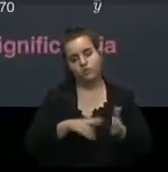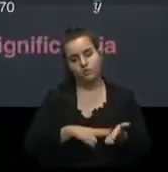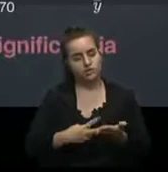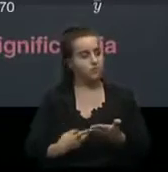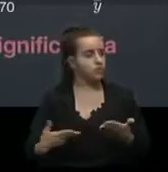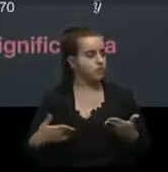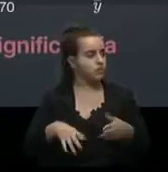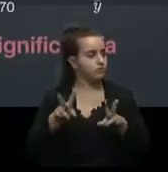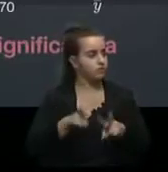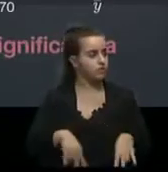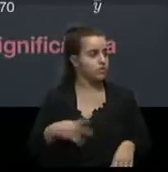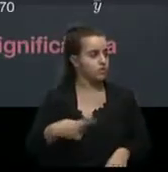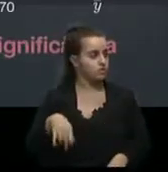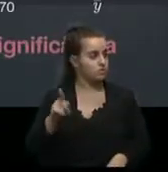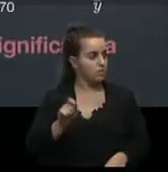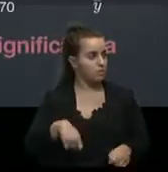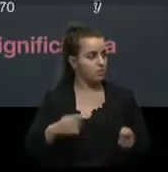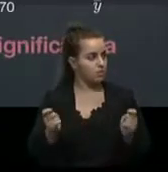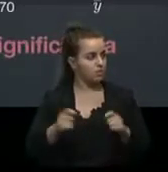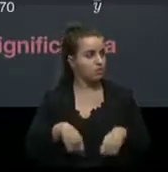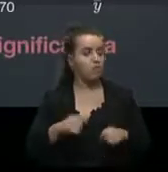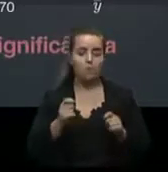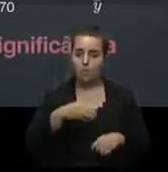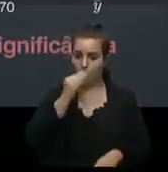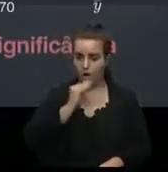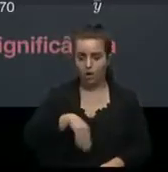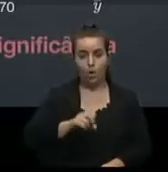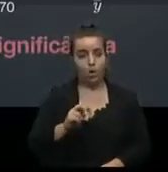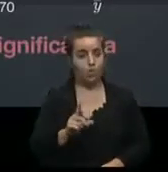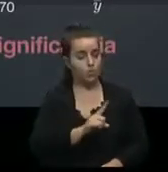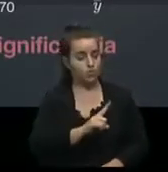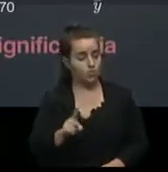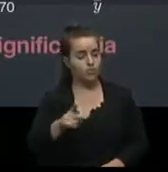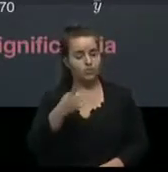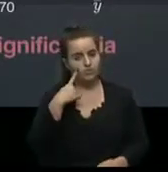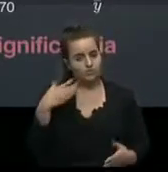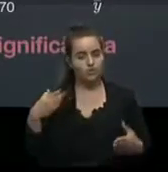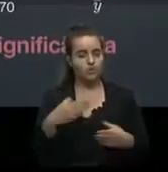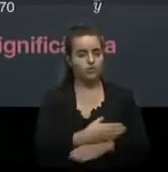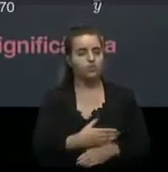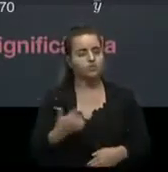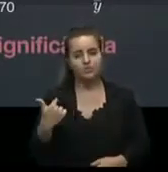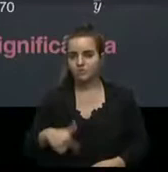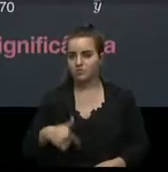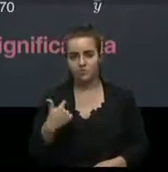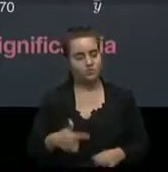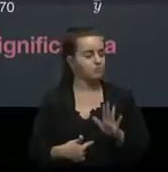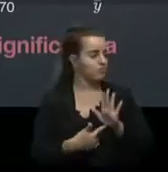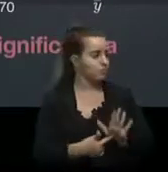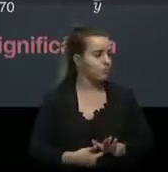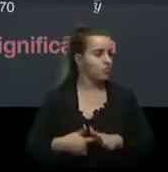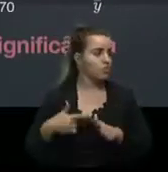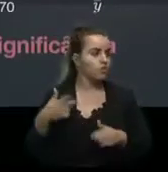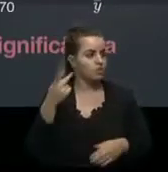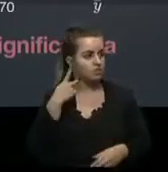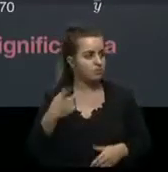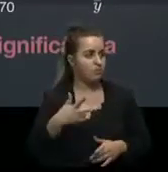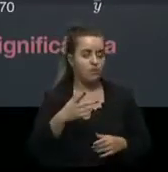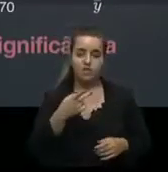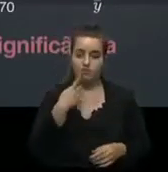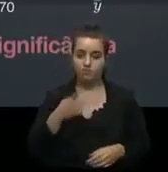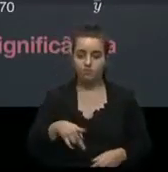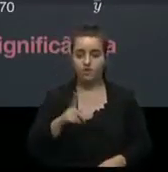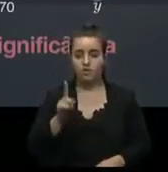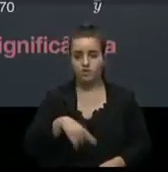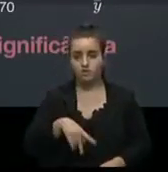significância, ver se as hipóteses poderiam ser rejeitadas ou não. A conclusão foi que não havia indícios suficientes para refutar